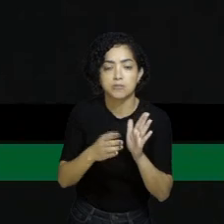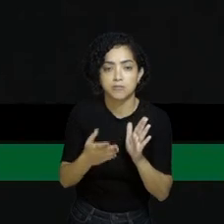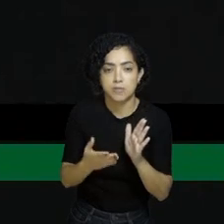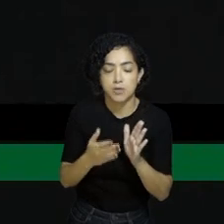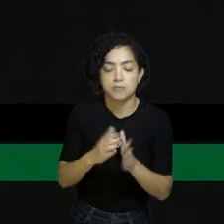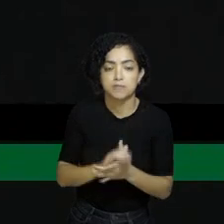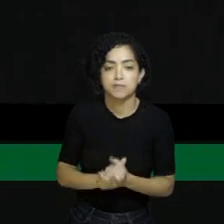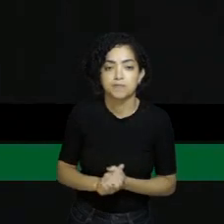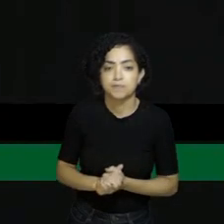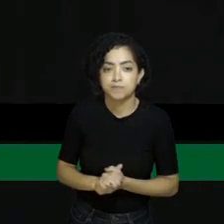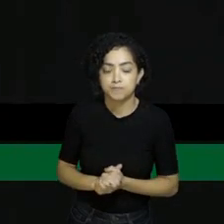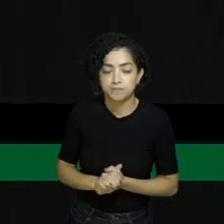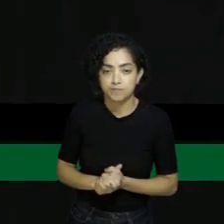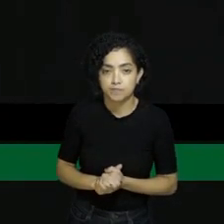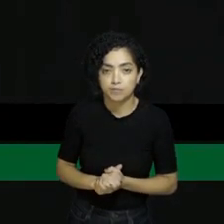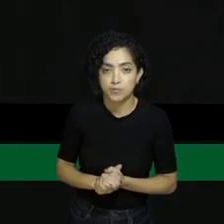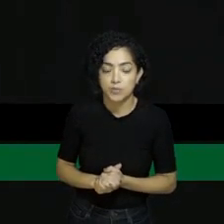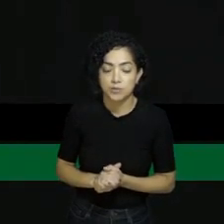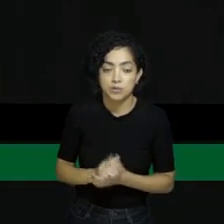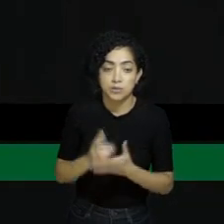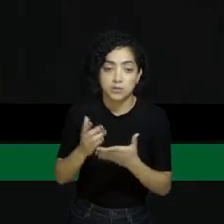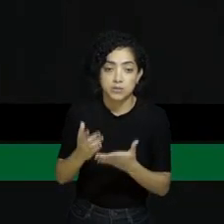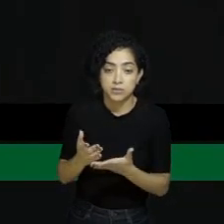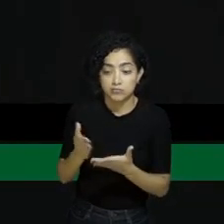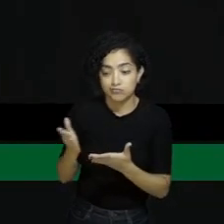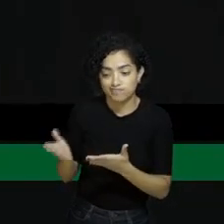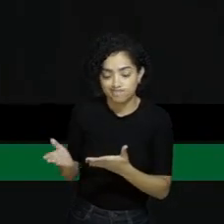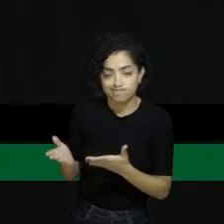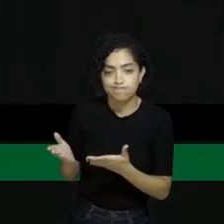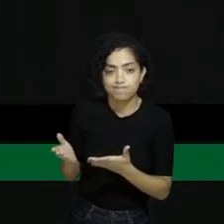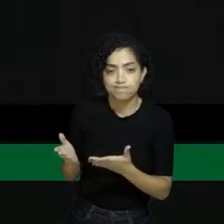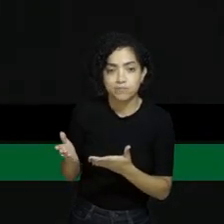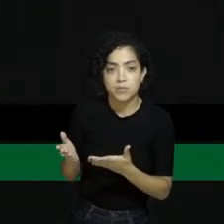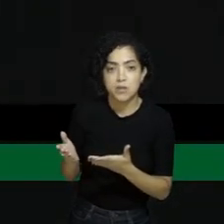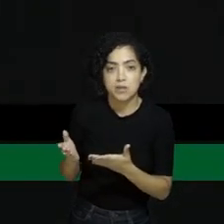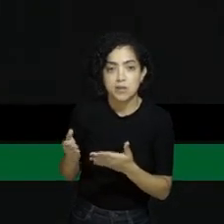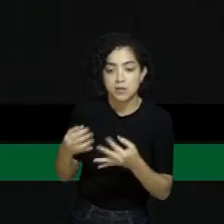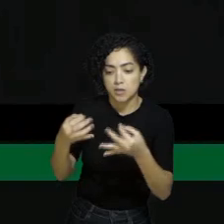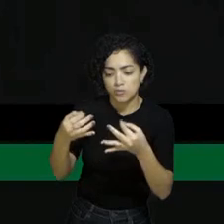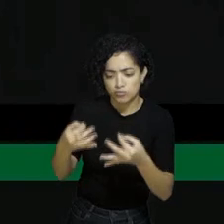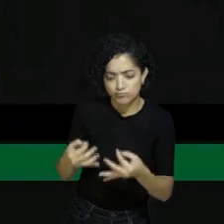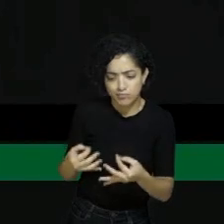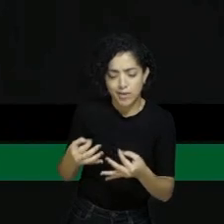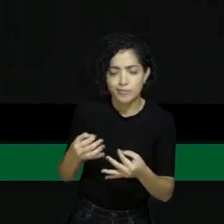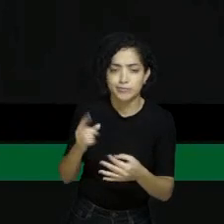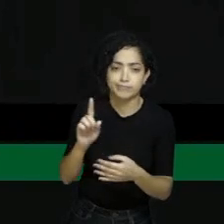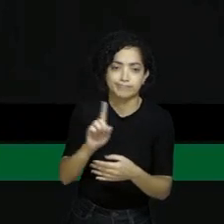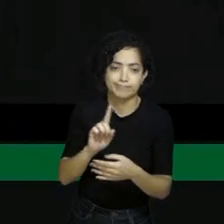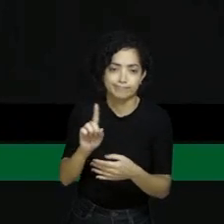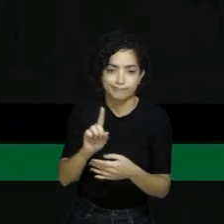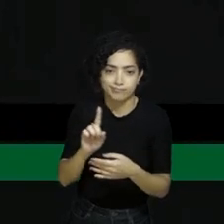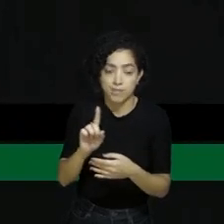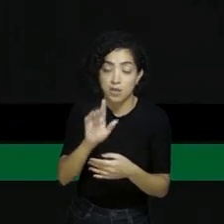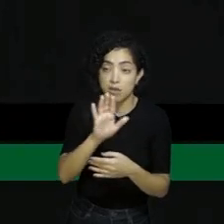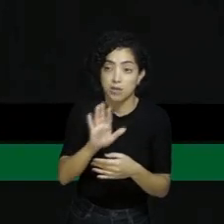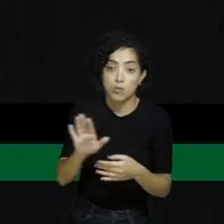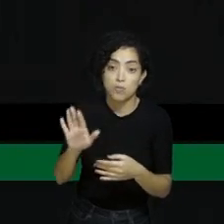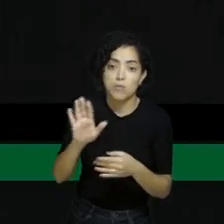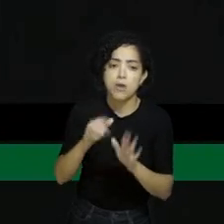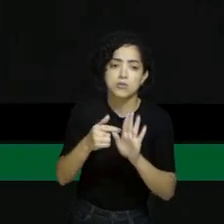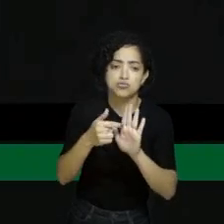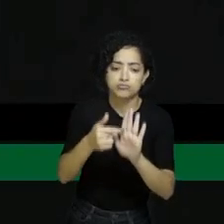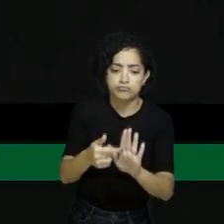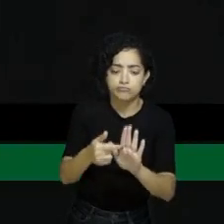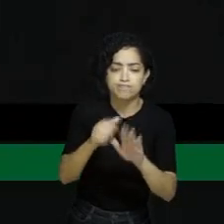Santa Catarina. Não é justo com os nossos agricultores, não é correto com a imagem de um estado